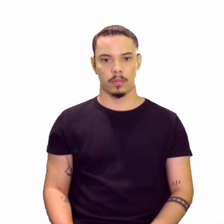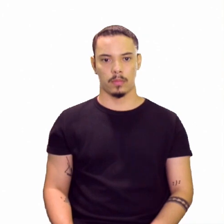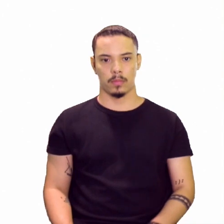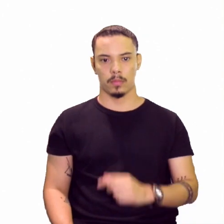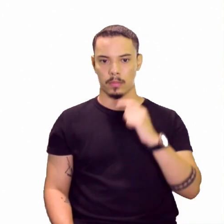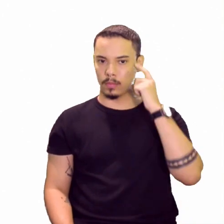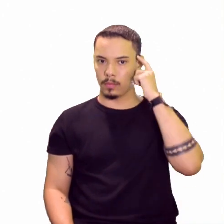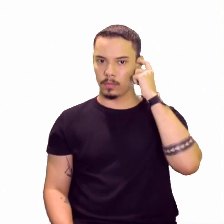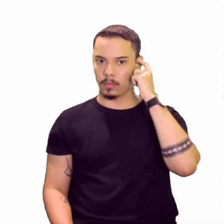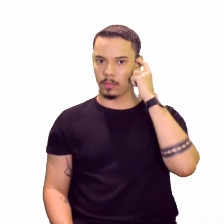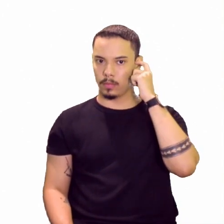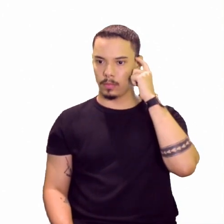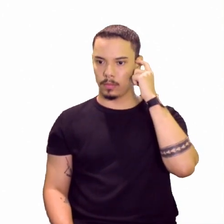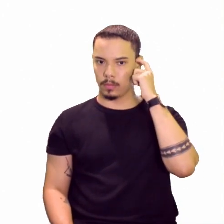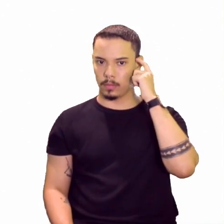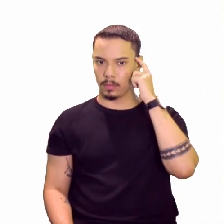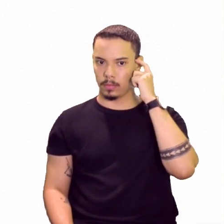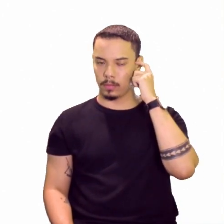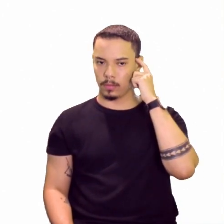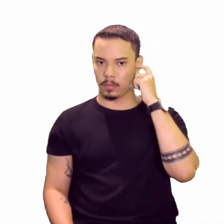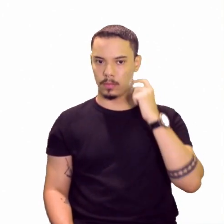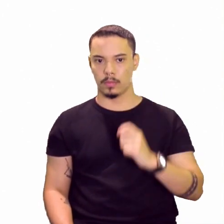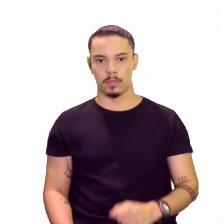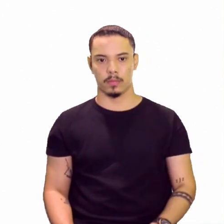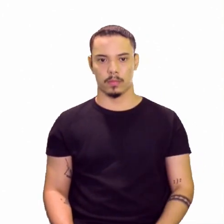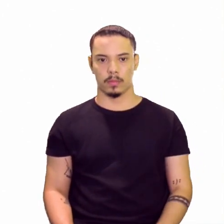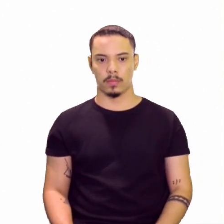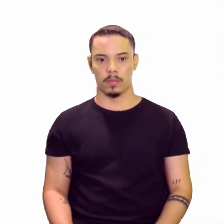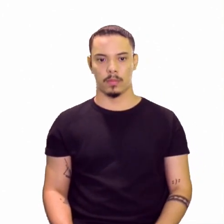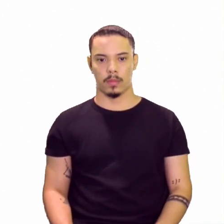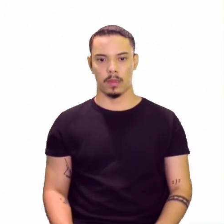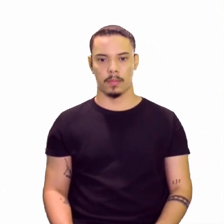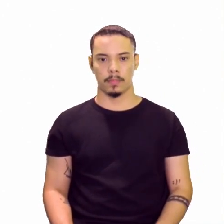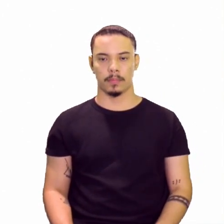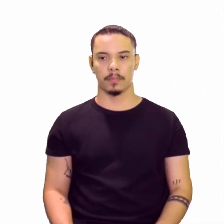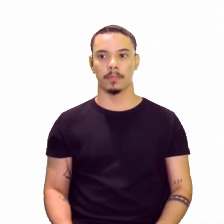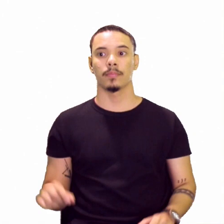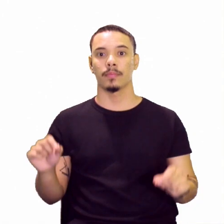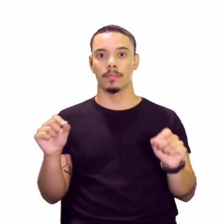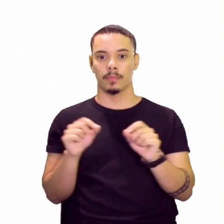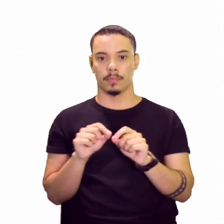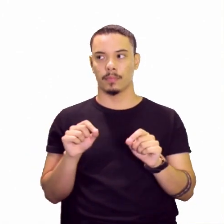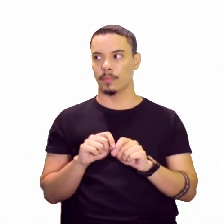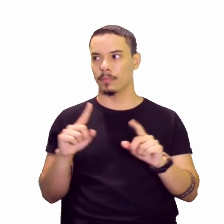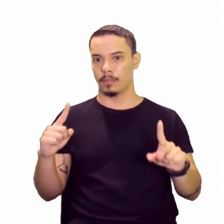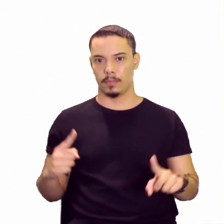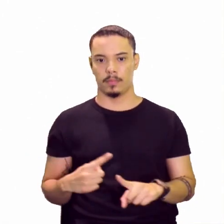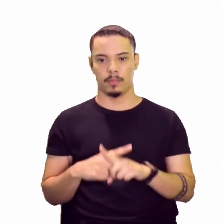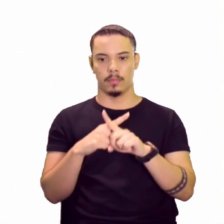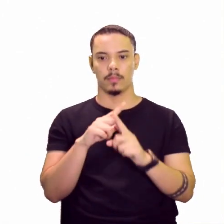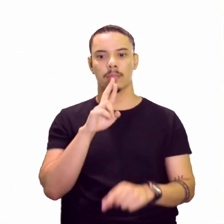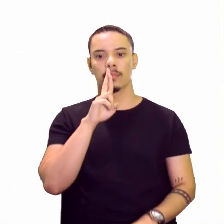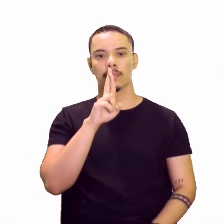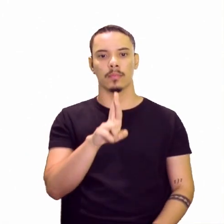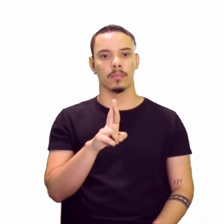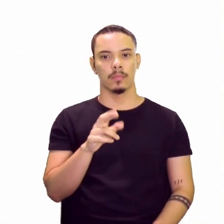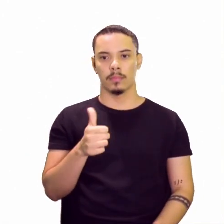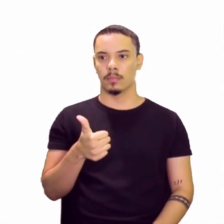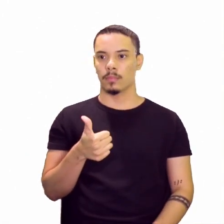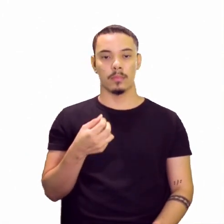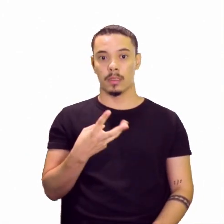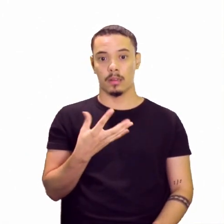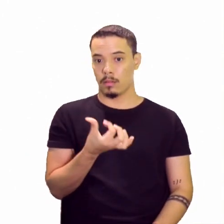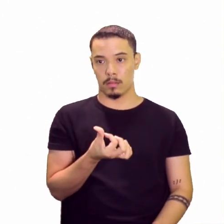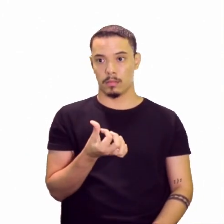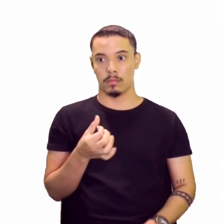10 menos 2, tá vendo? A basinha menor aqui, ok? E aqui fazendo a nossa multiplicação, olha só,